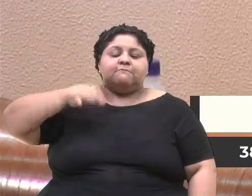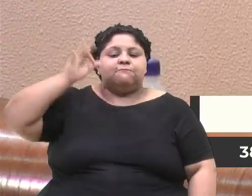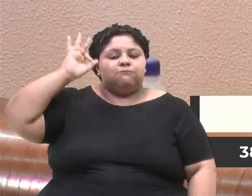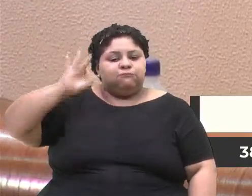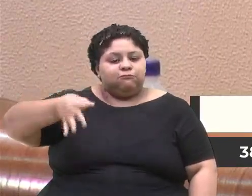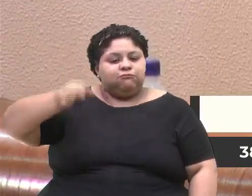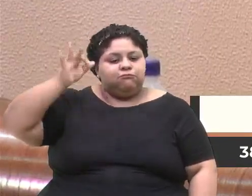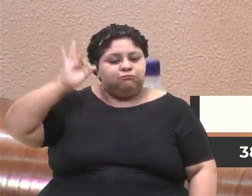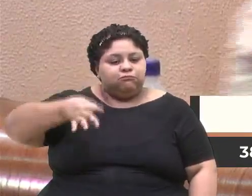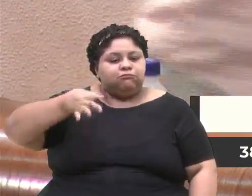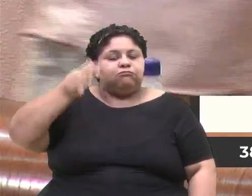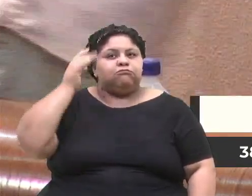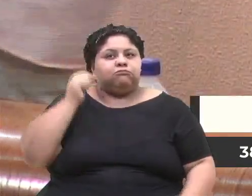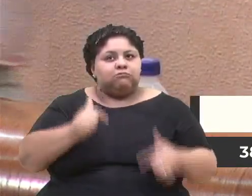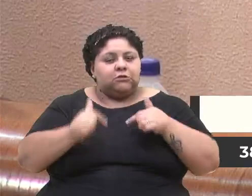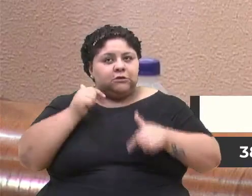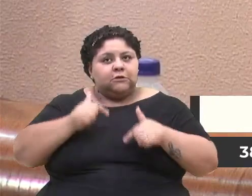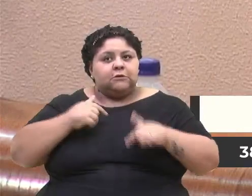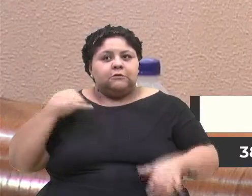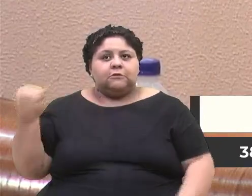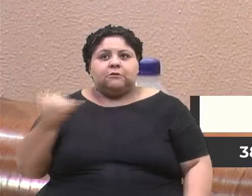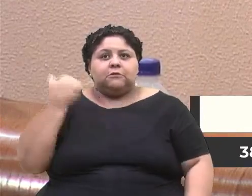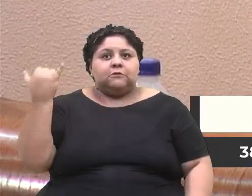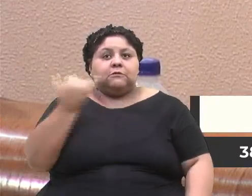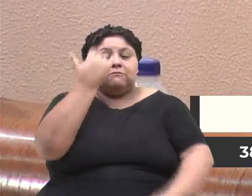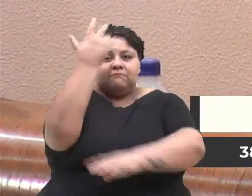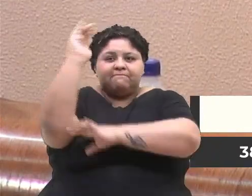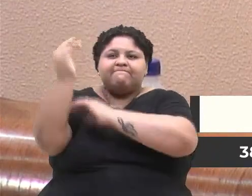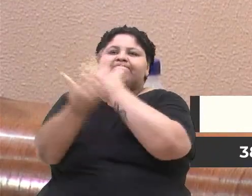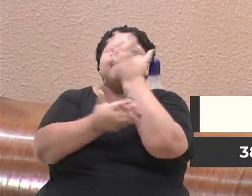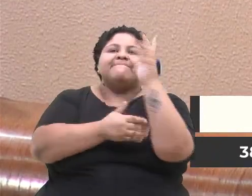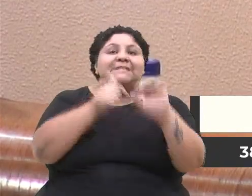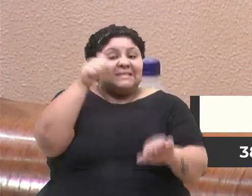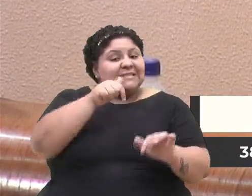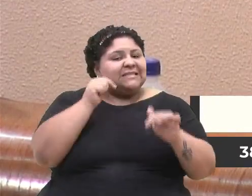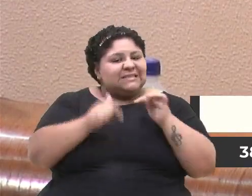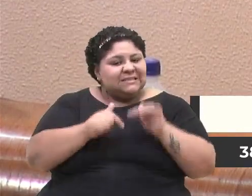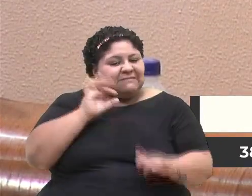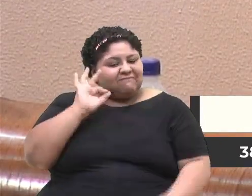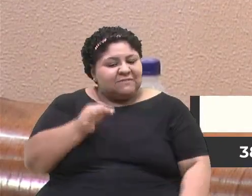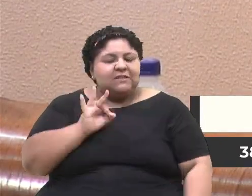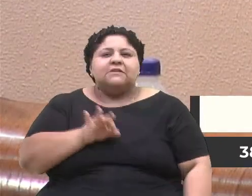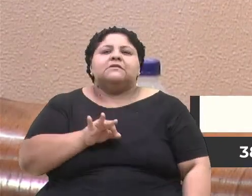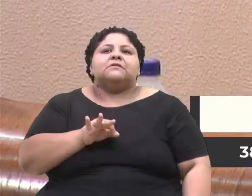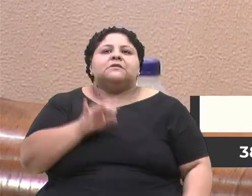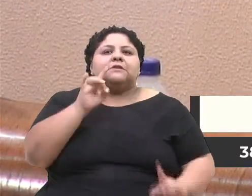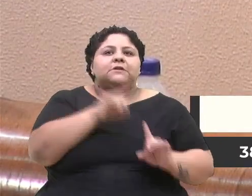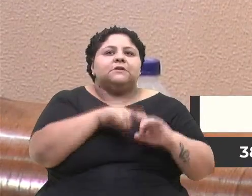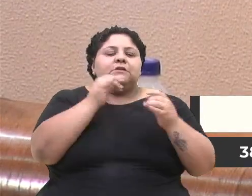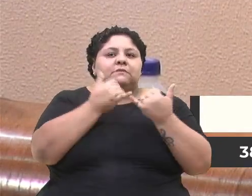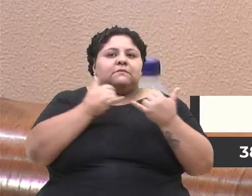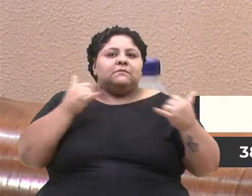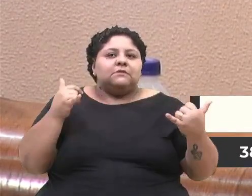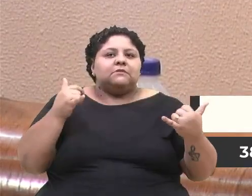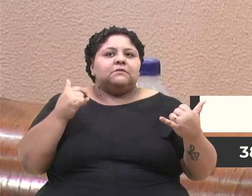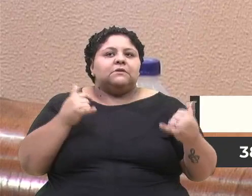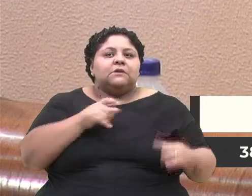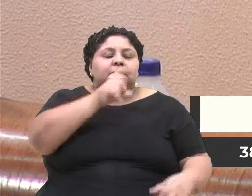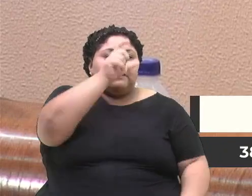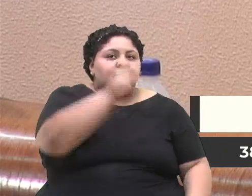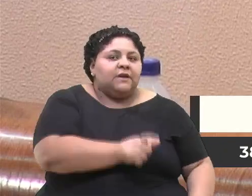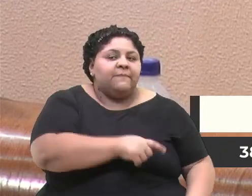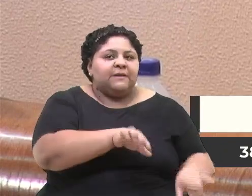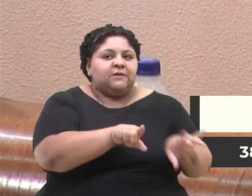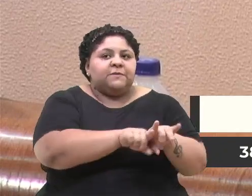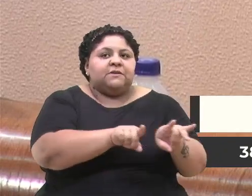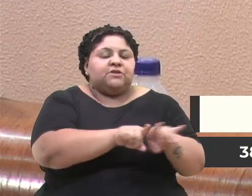realmente é um trabalho muito importante para o meio ambiente. Esse sim é importante. Esse tipo de energia que essas pessoas hoje